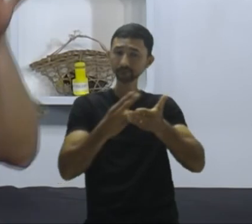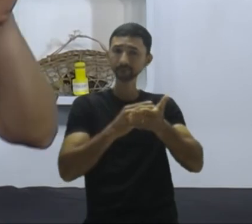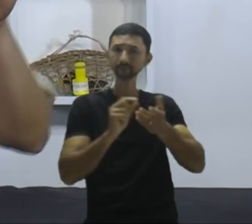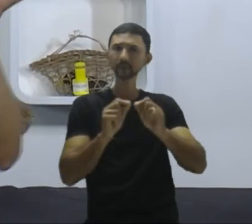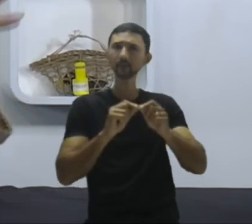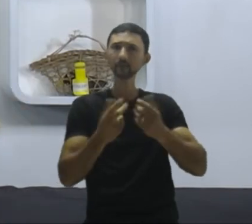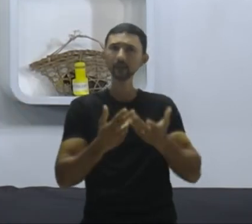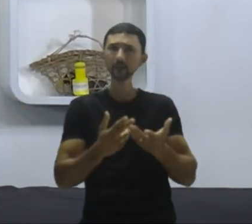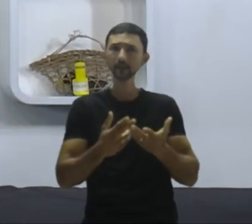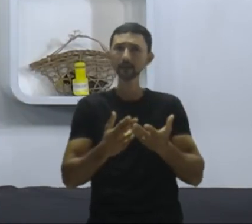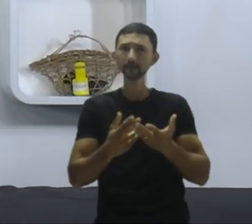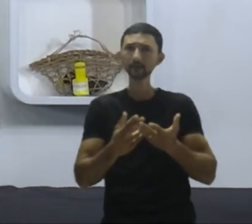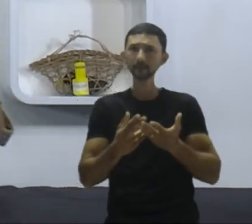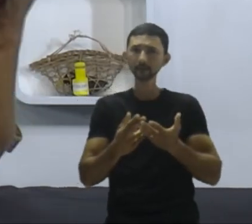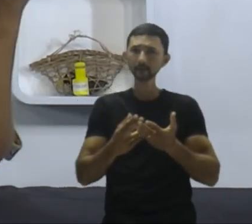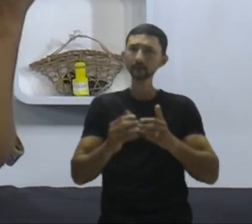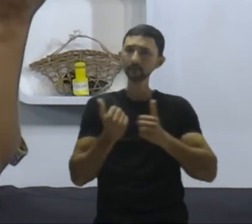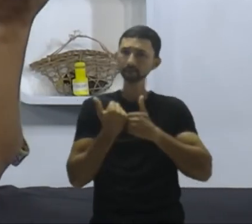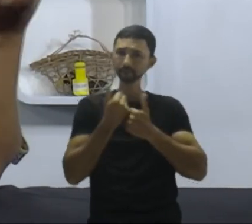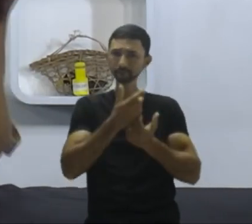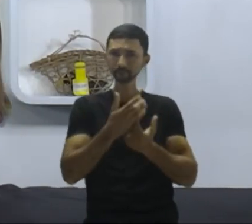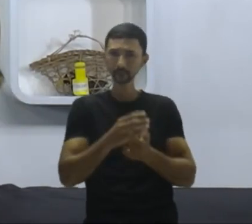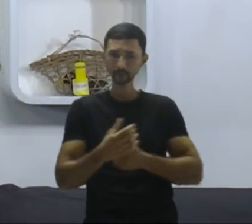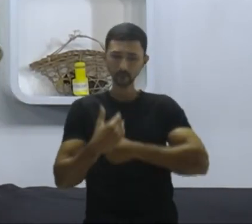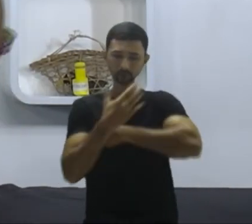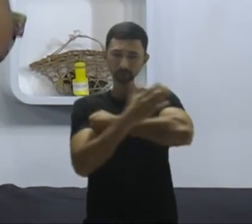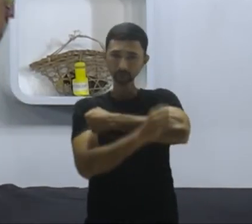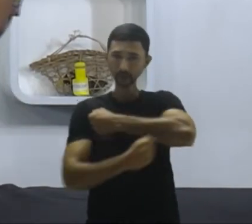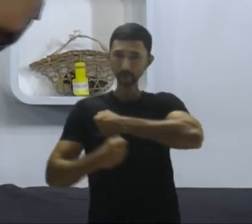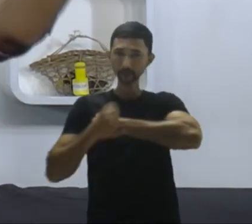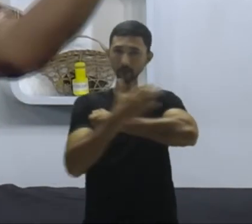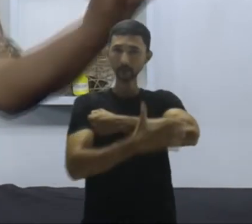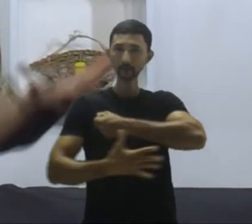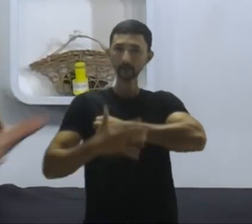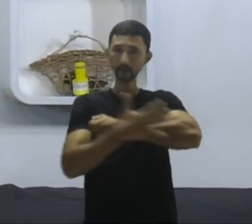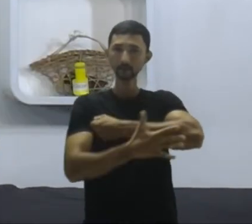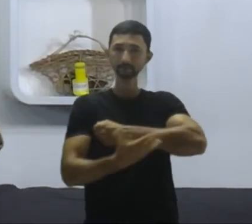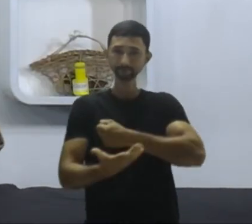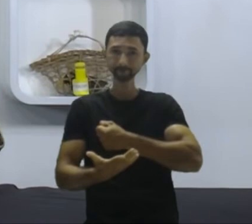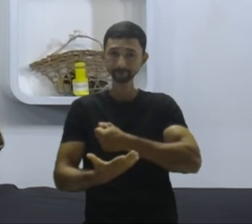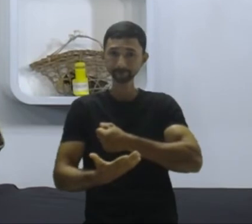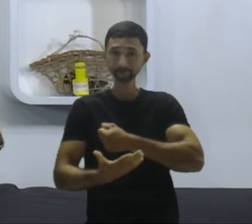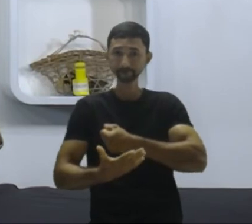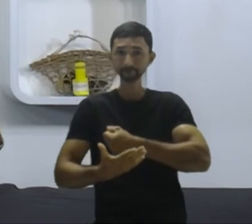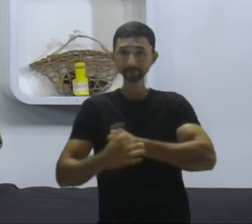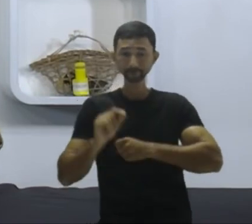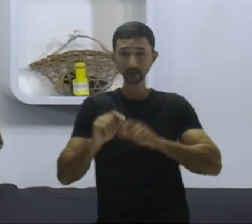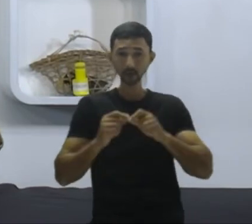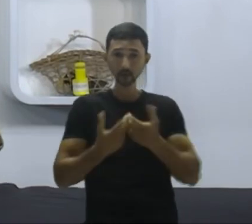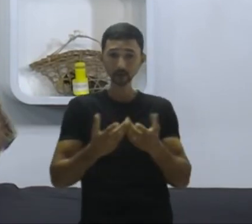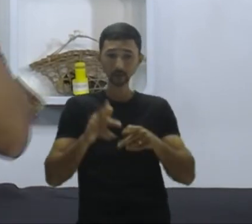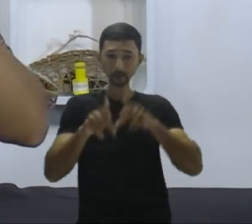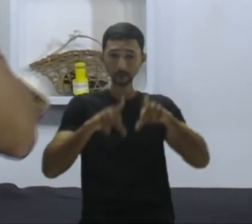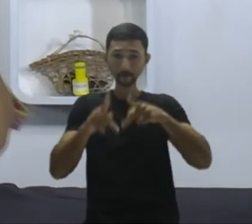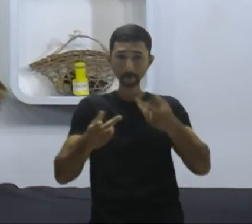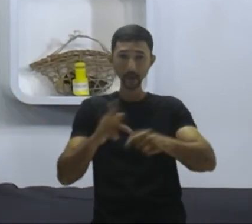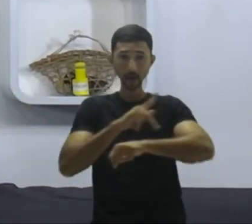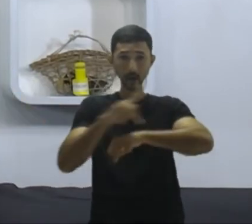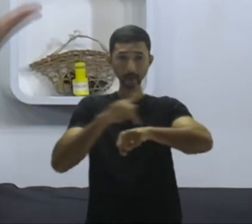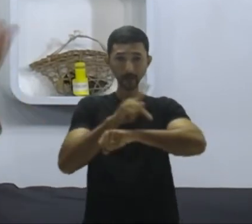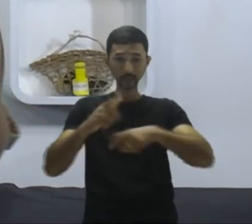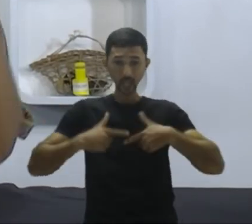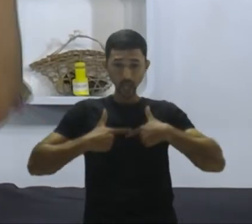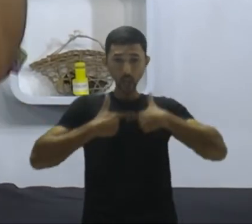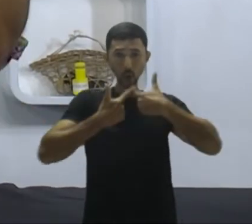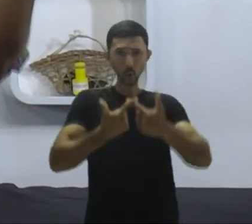são? Eles são representantes. Capitão América é um representante ali de uma nação. Ele luta